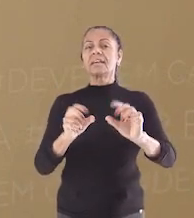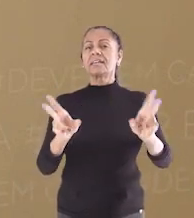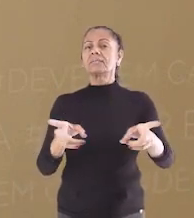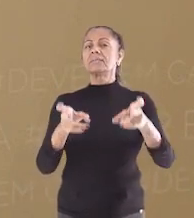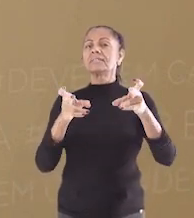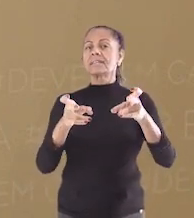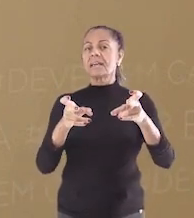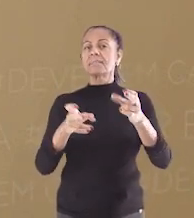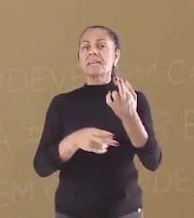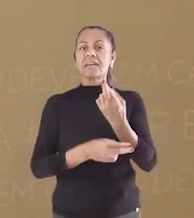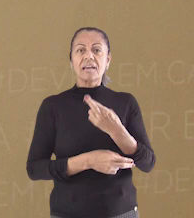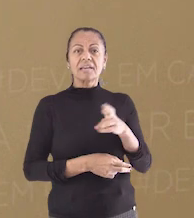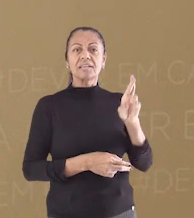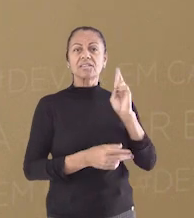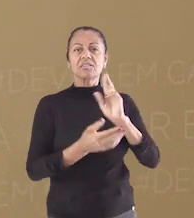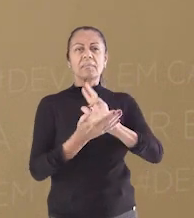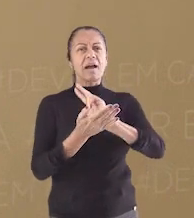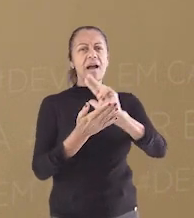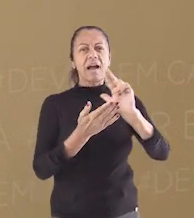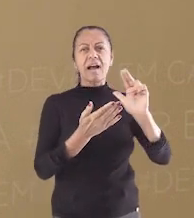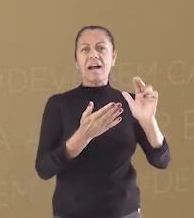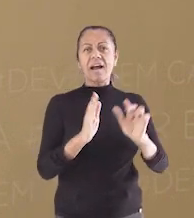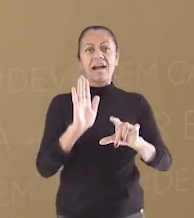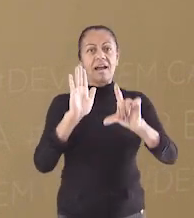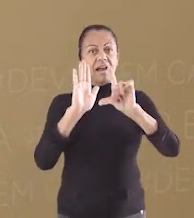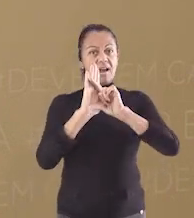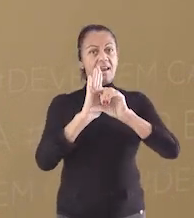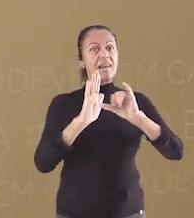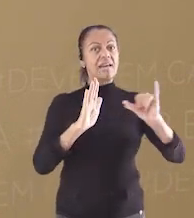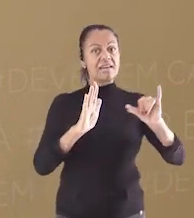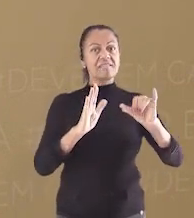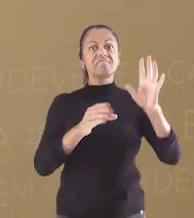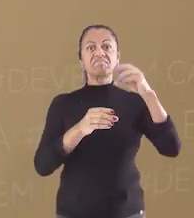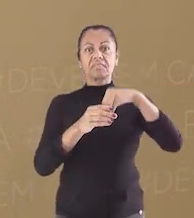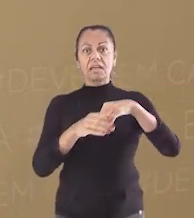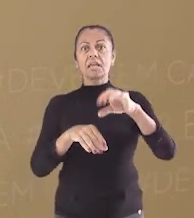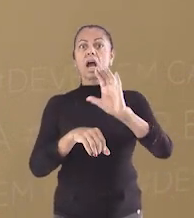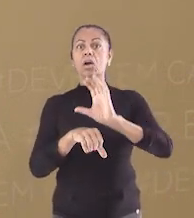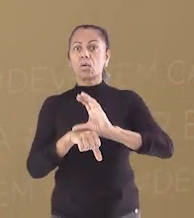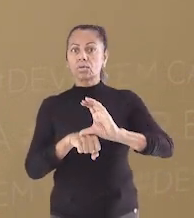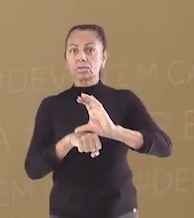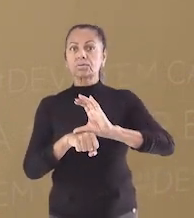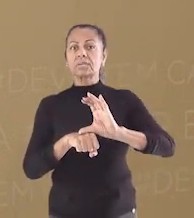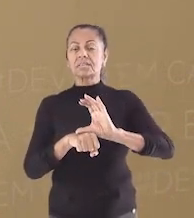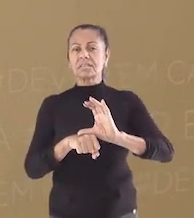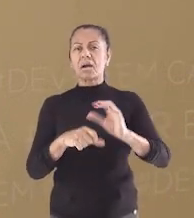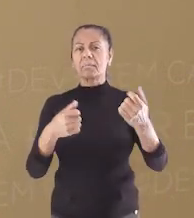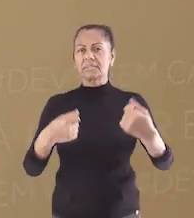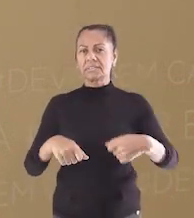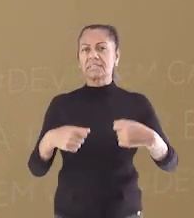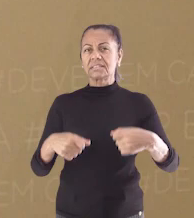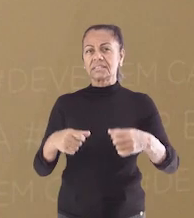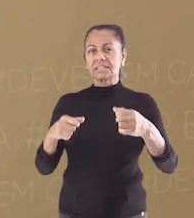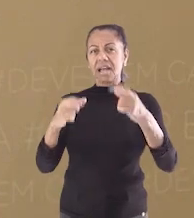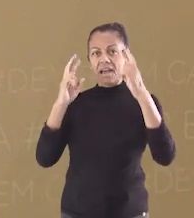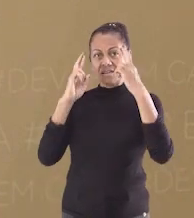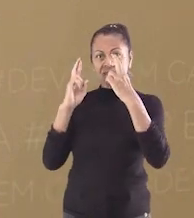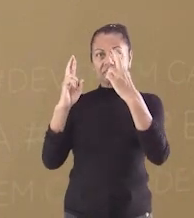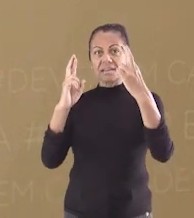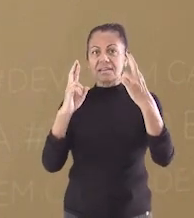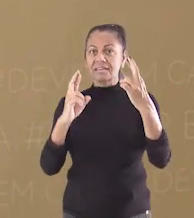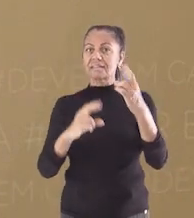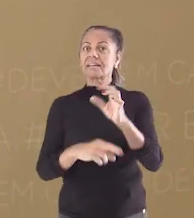dessa percepção, temos que destacar que o respeito a essa diversidade religiosa é garantida por lei em